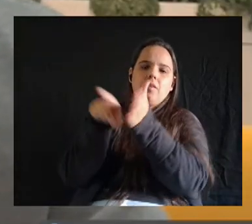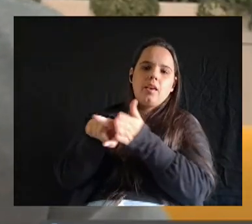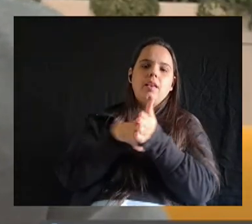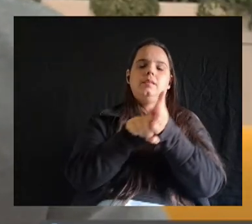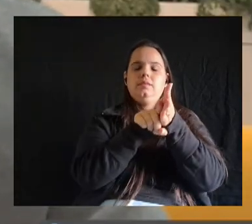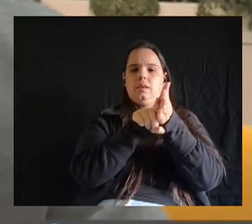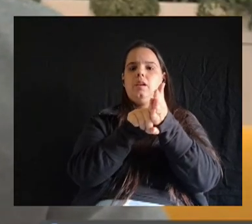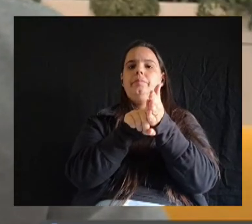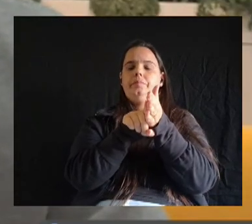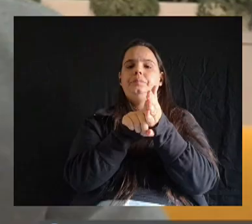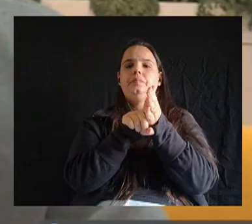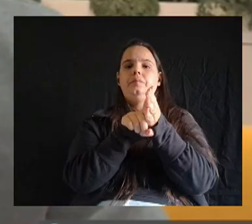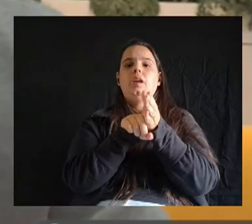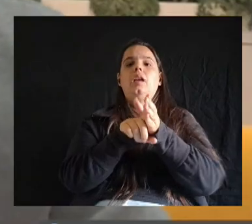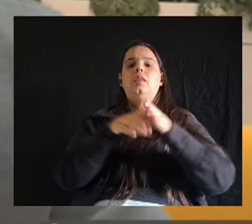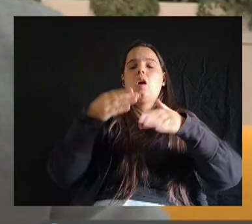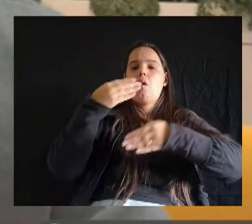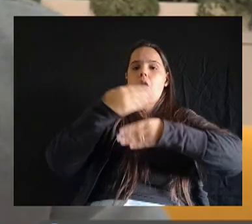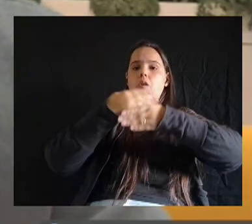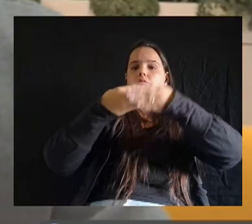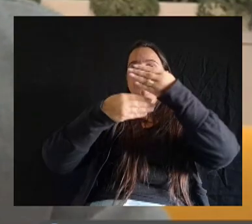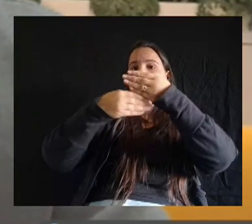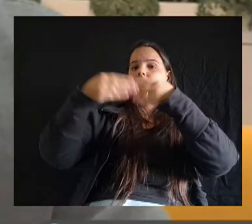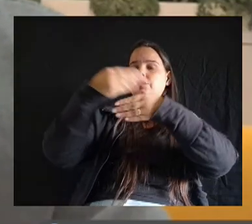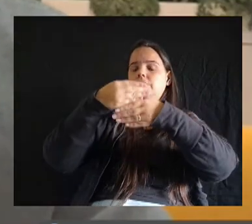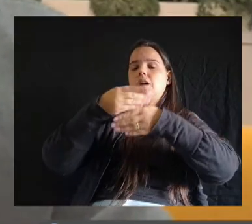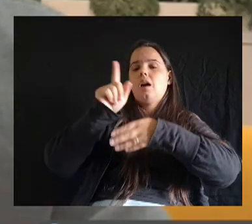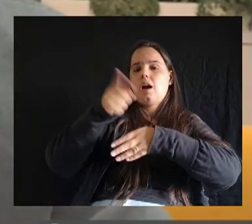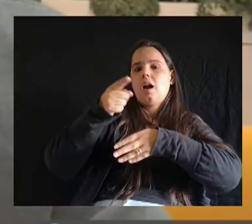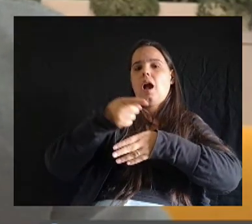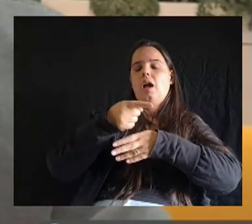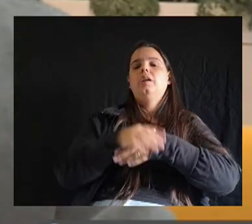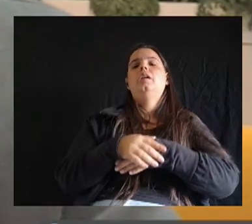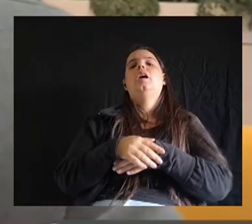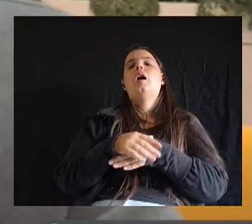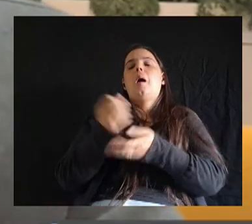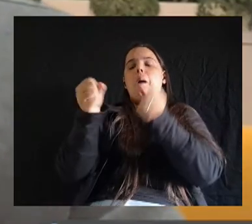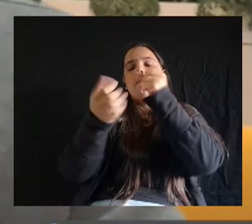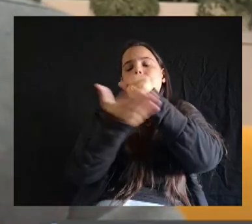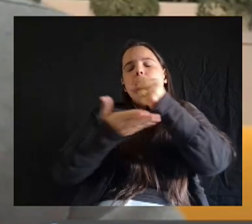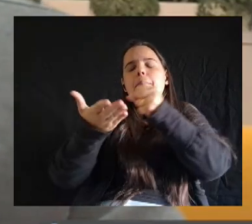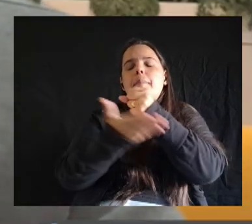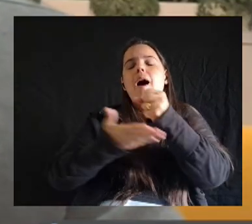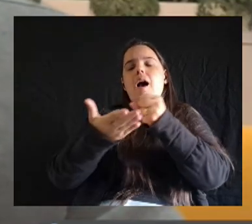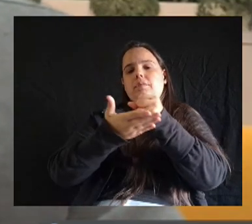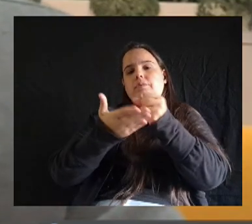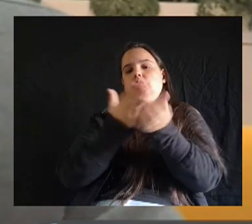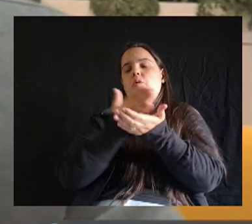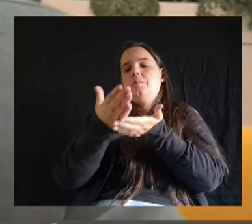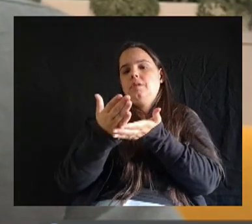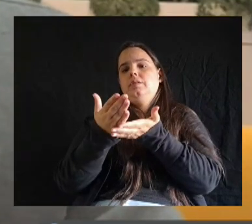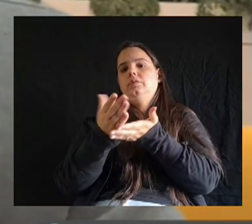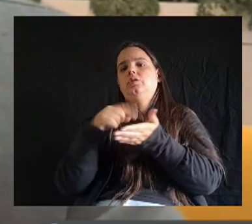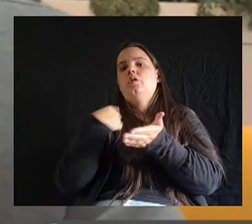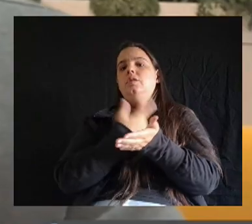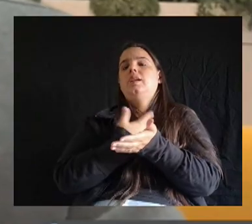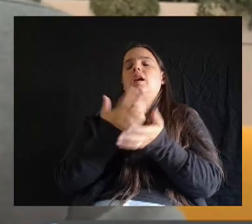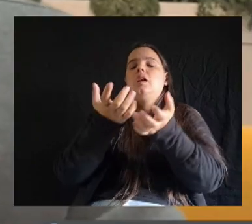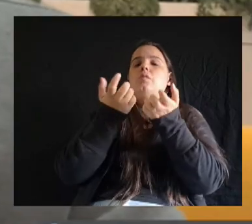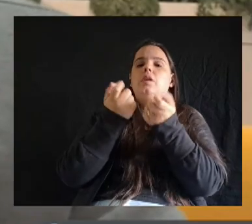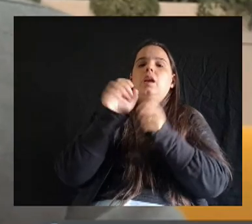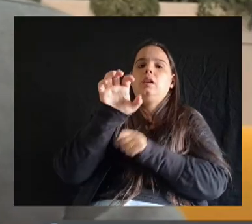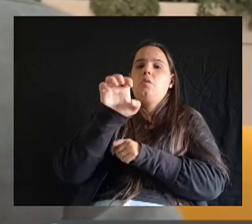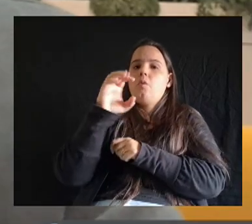a construção do ecossistema é o passo inicial. E a gente quer que esse ecossistema ele seja longevo e ele